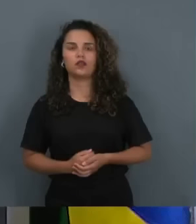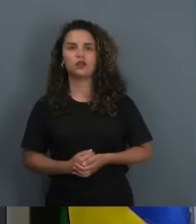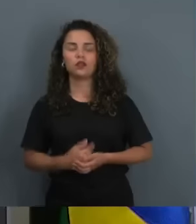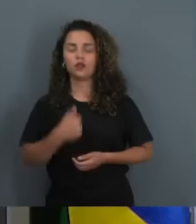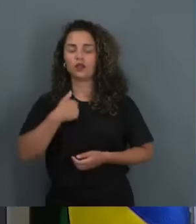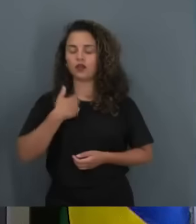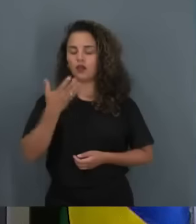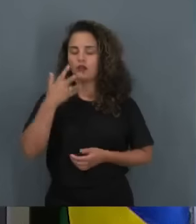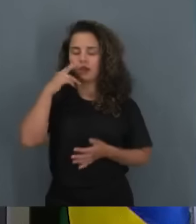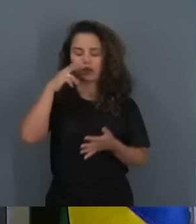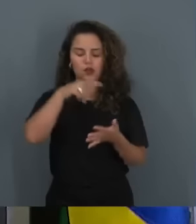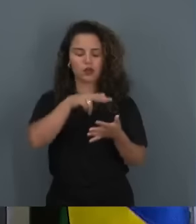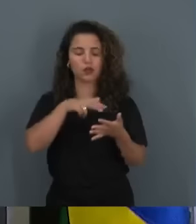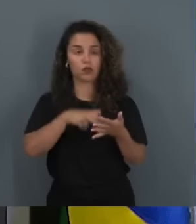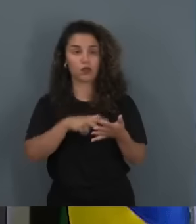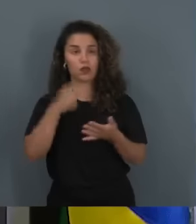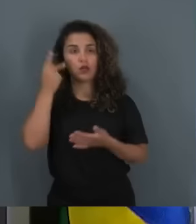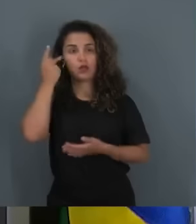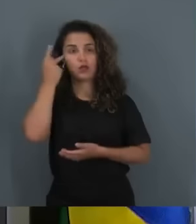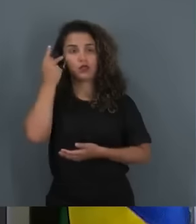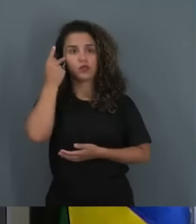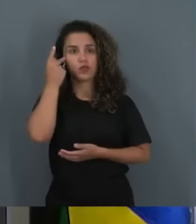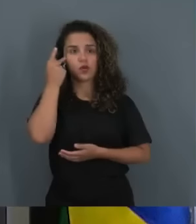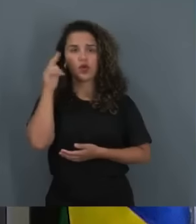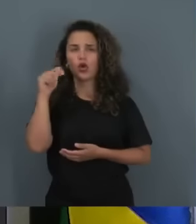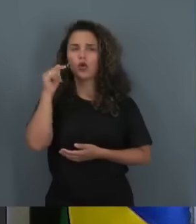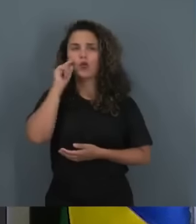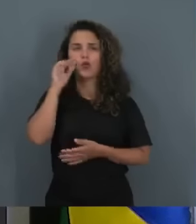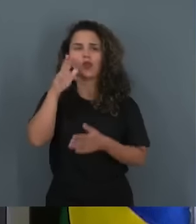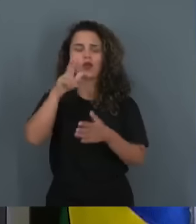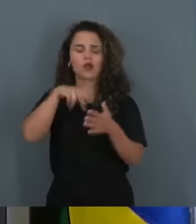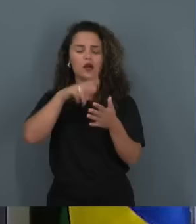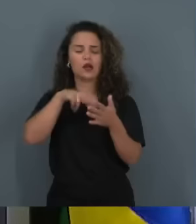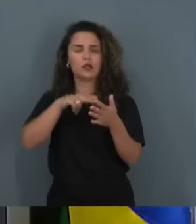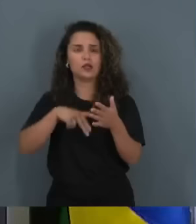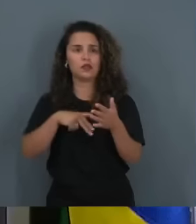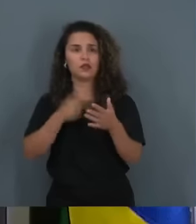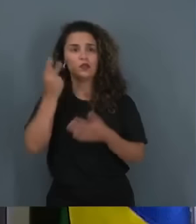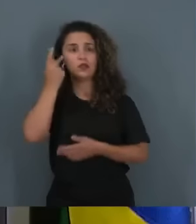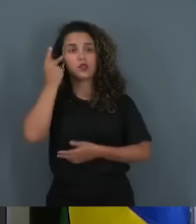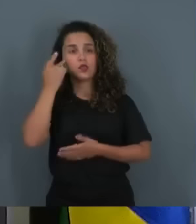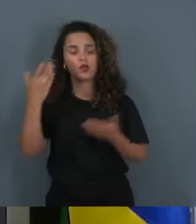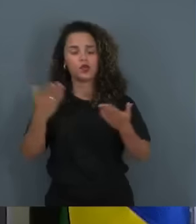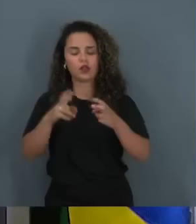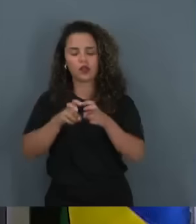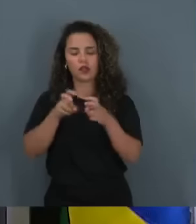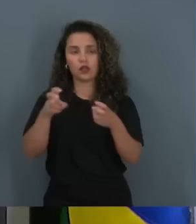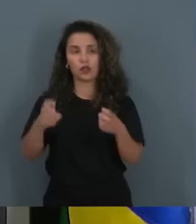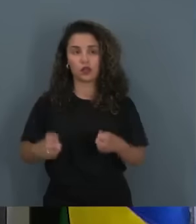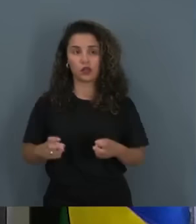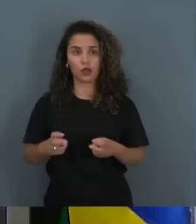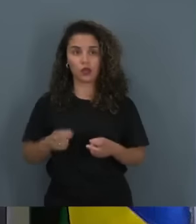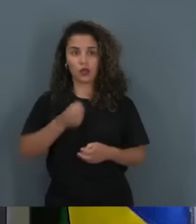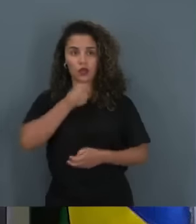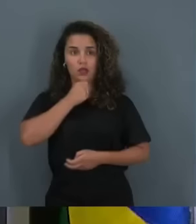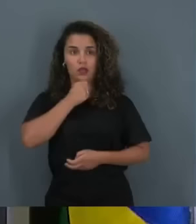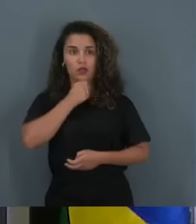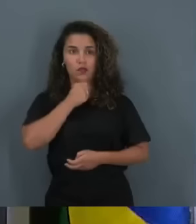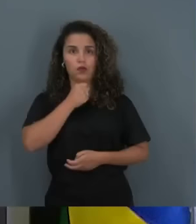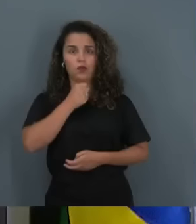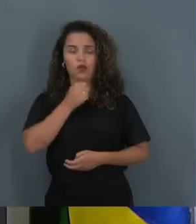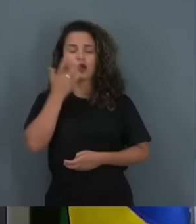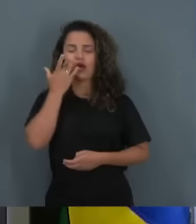quero ler aqui uma fábula. Eu nunca li uma fábula aqui dessa tribuna do Senado e eu queria que o brasileiro